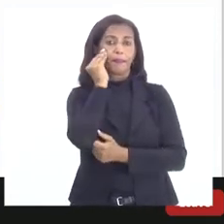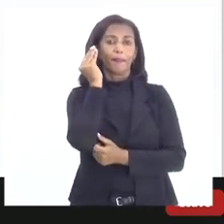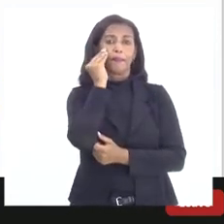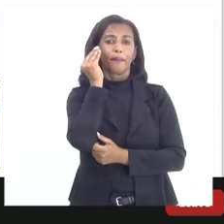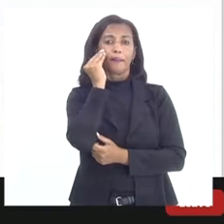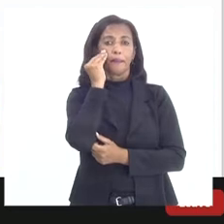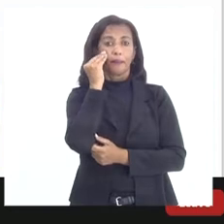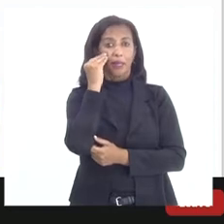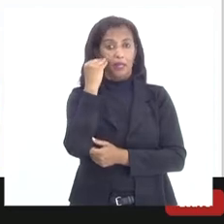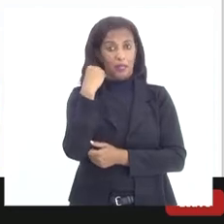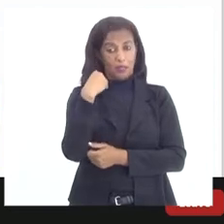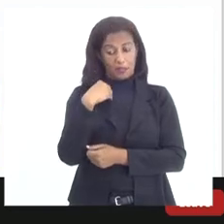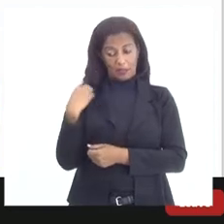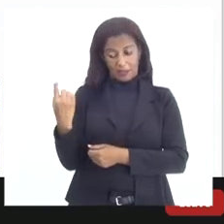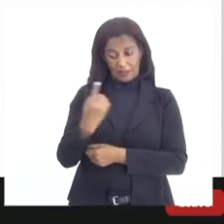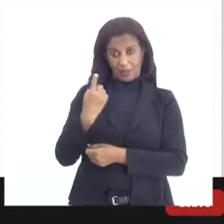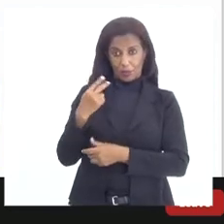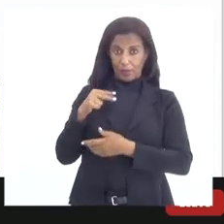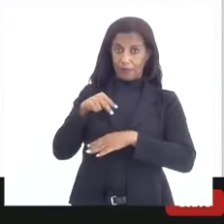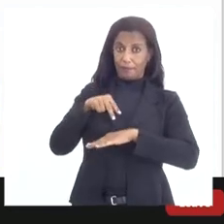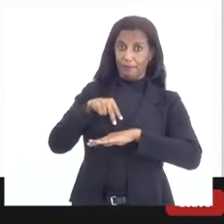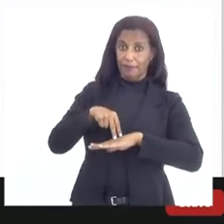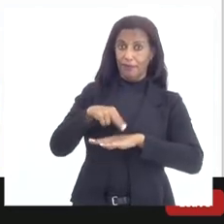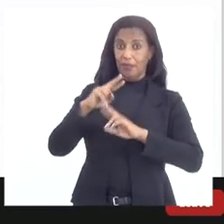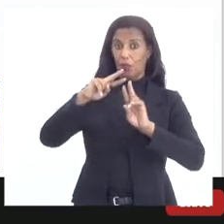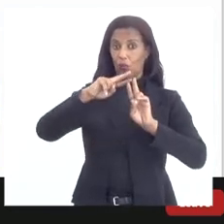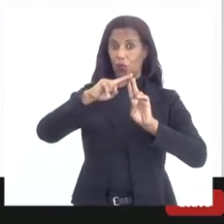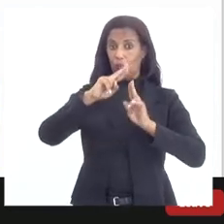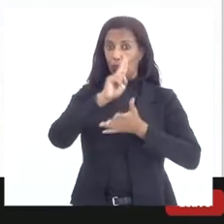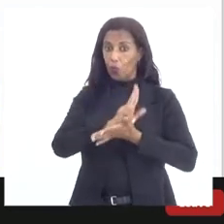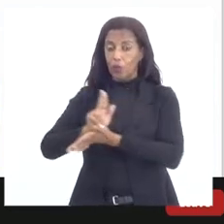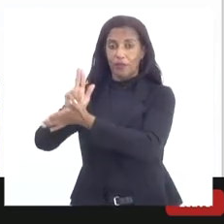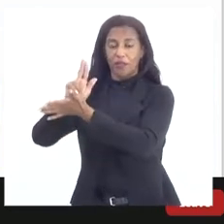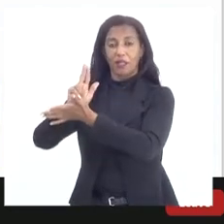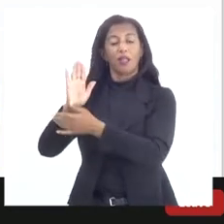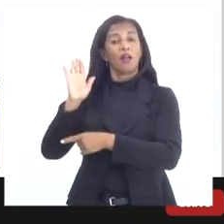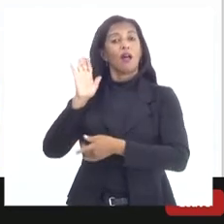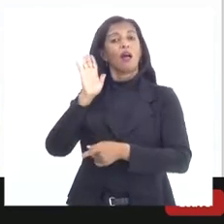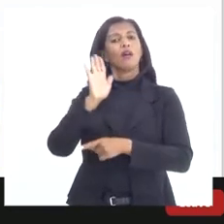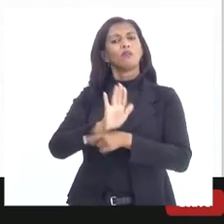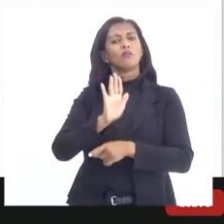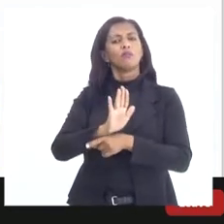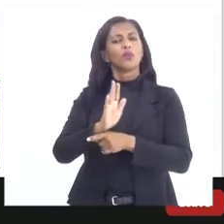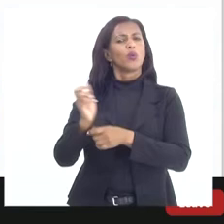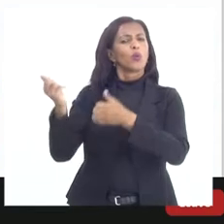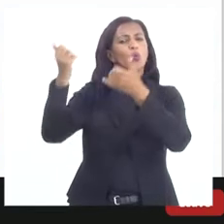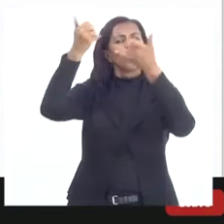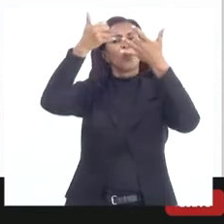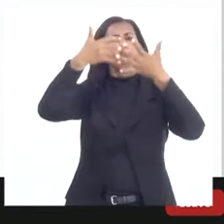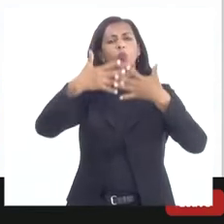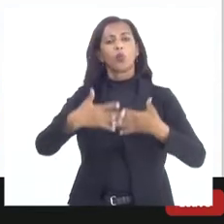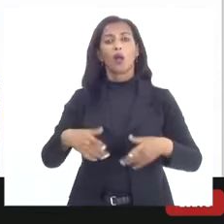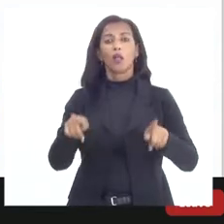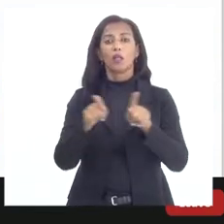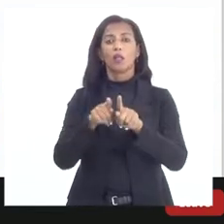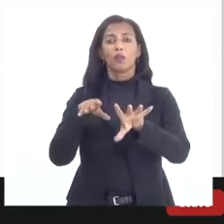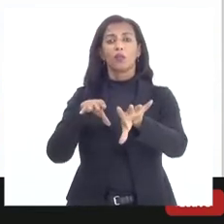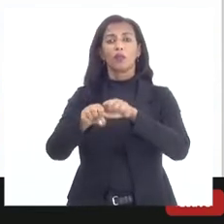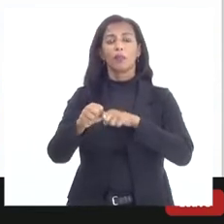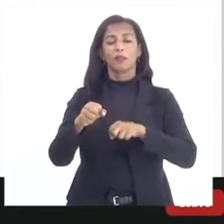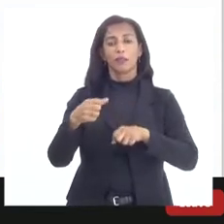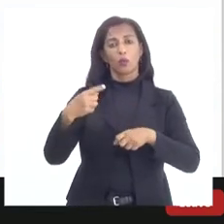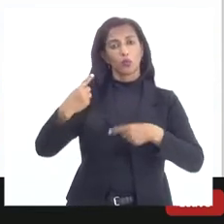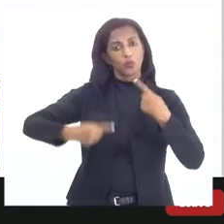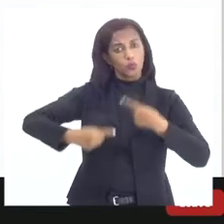do nosso ponto de vista da universidade, contribuir com esclarecimentos e com a formação de políticas